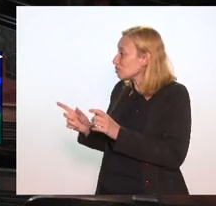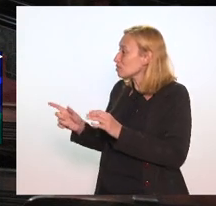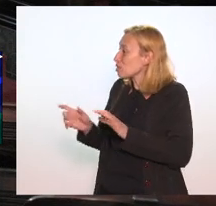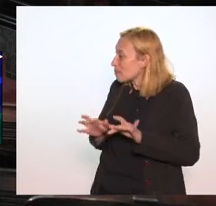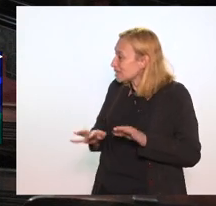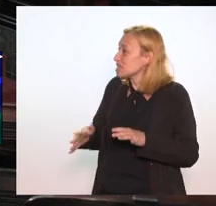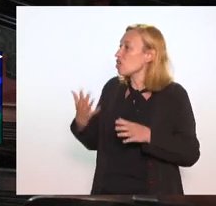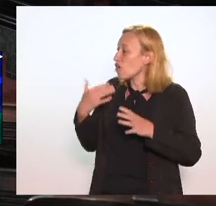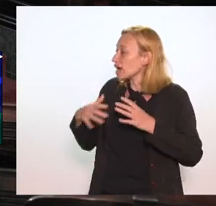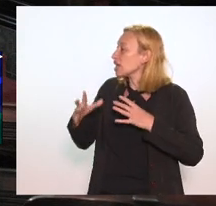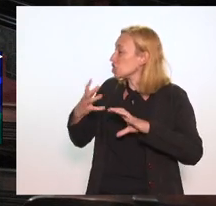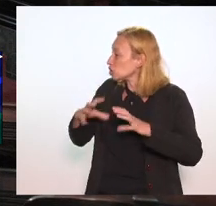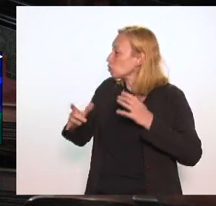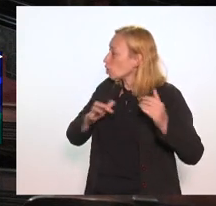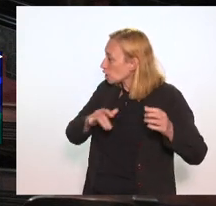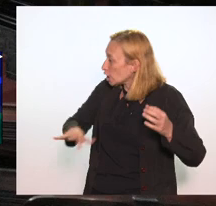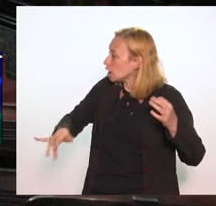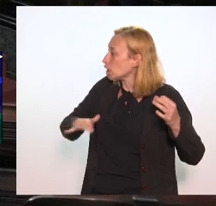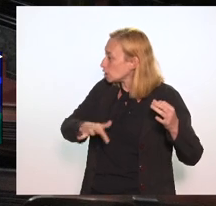E aí